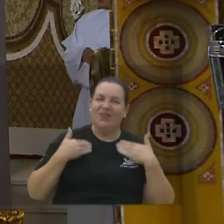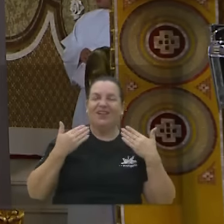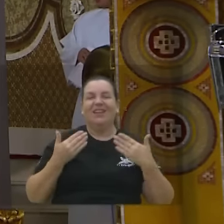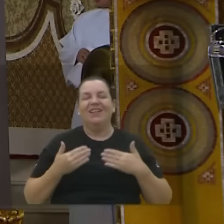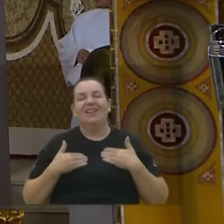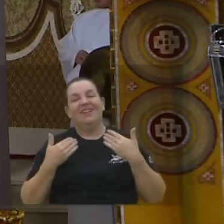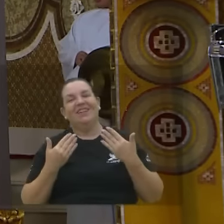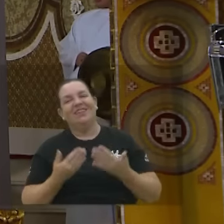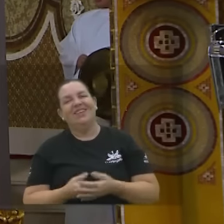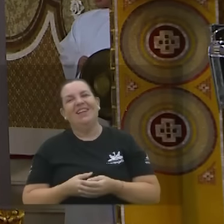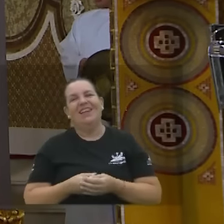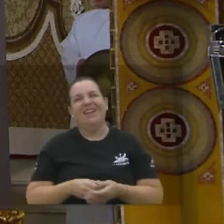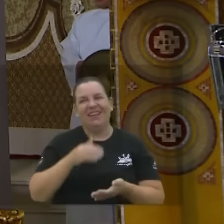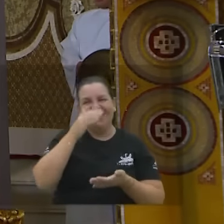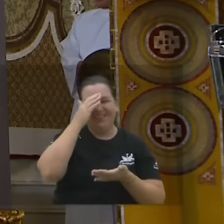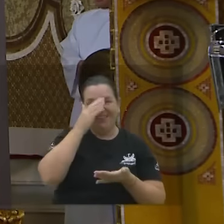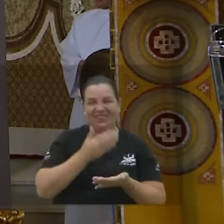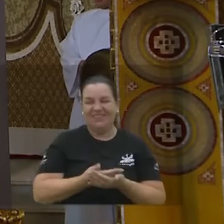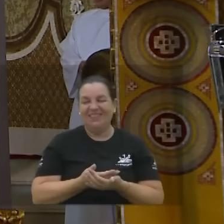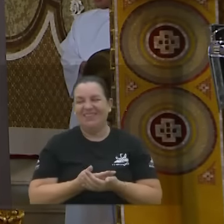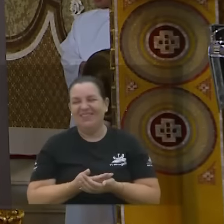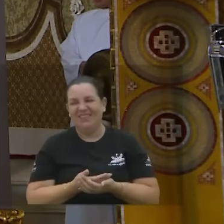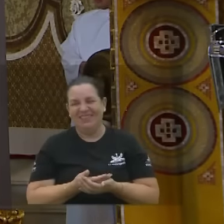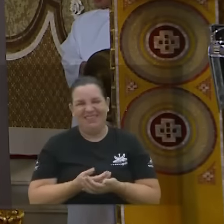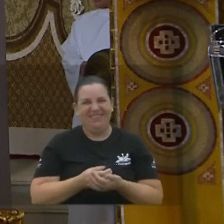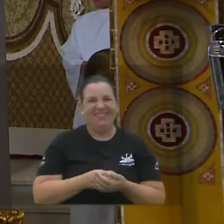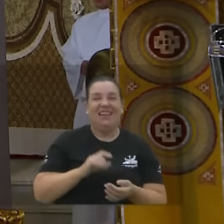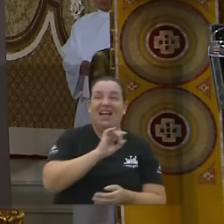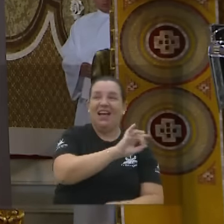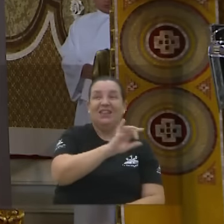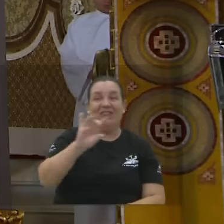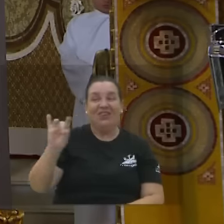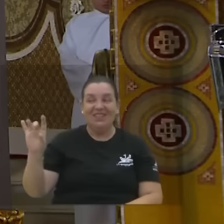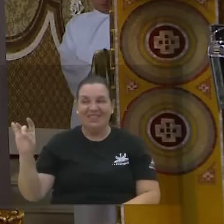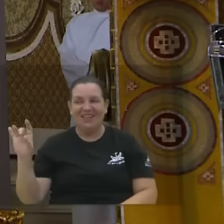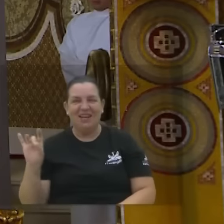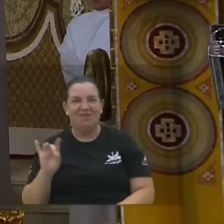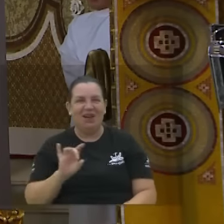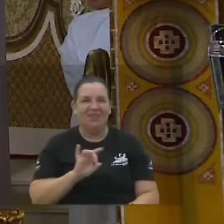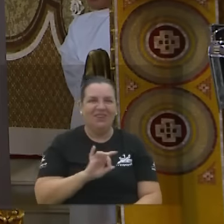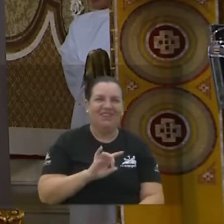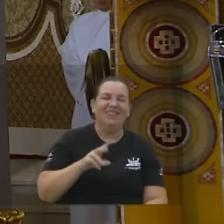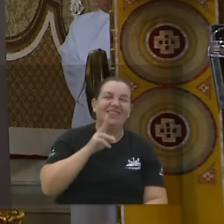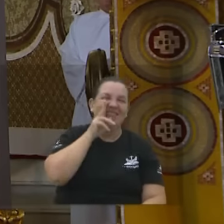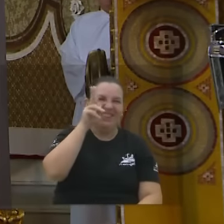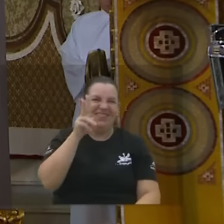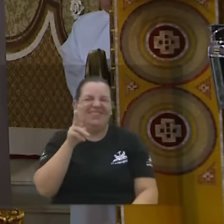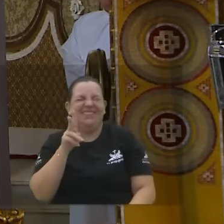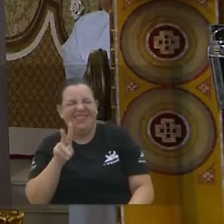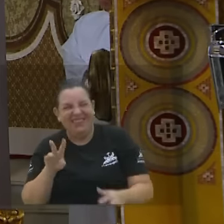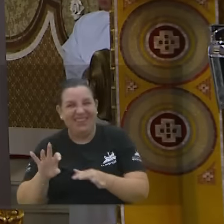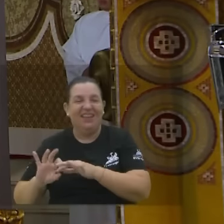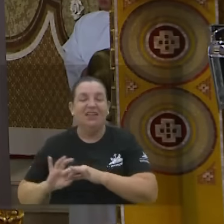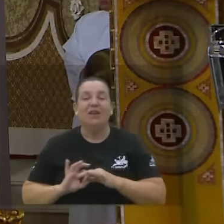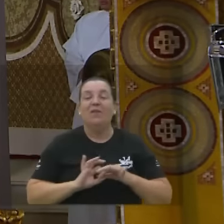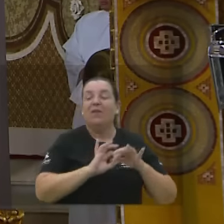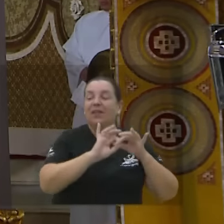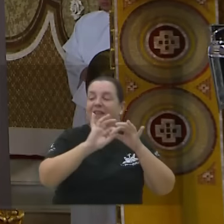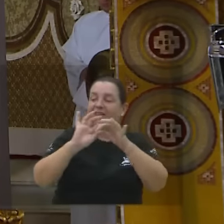sou. Cada pequena oferta, na força da